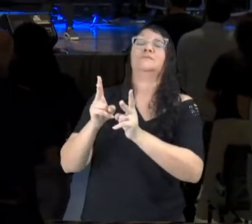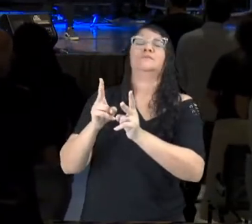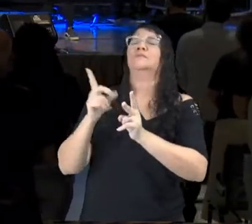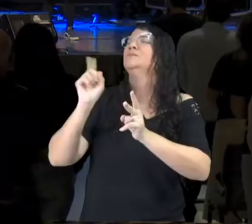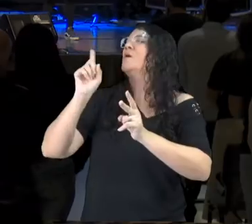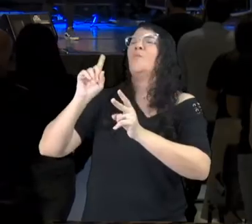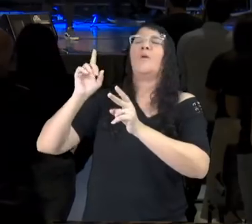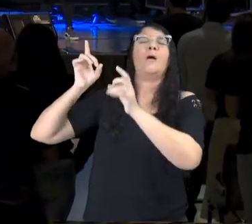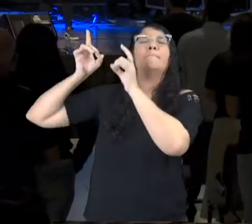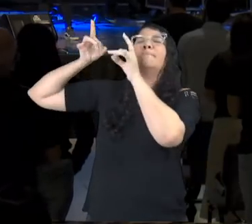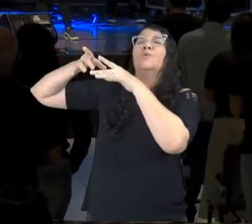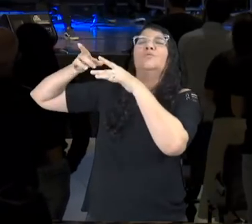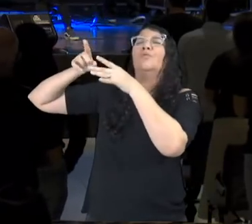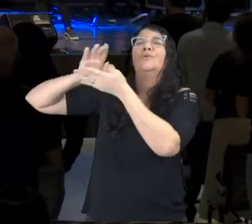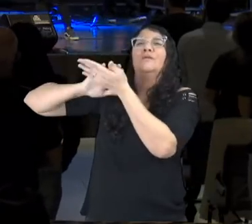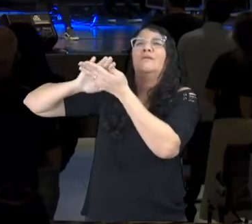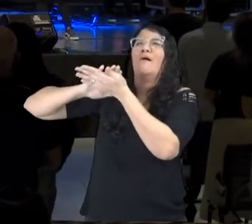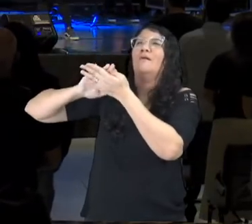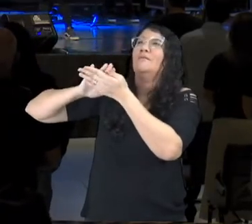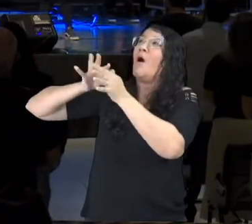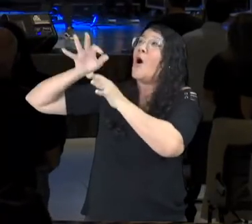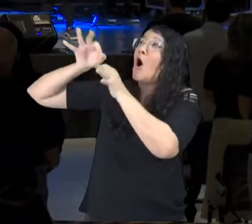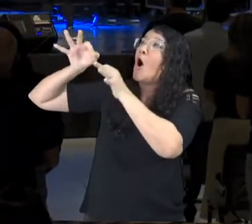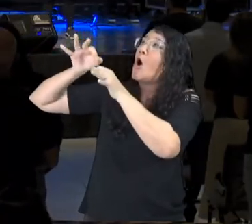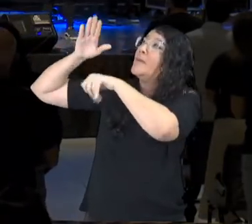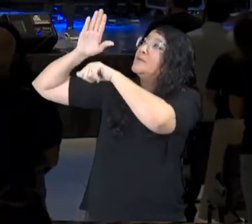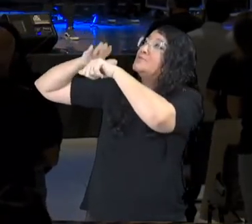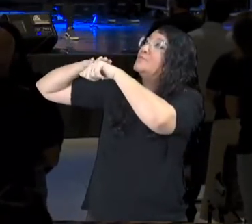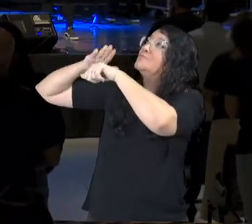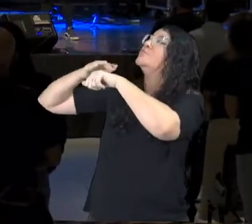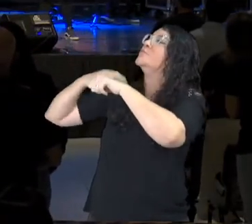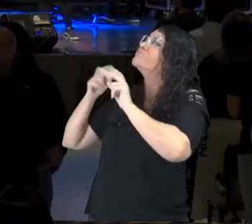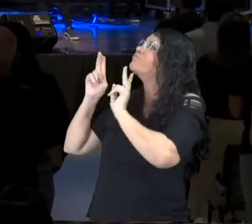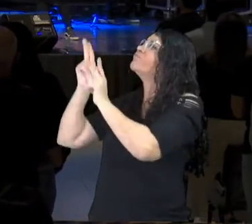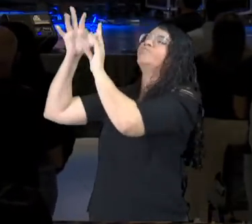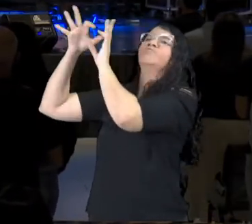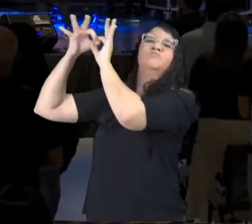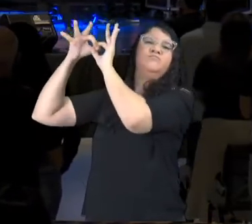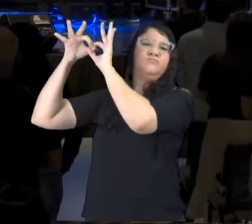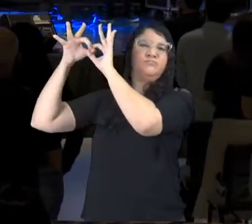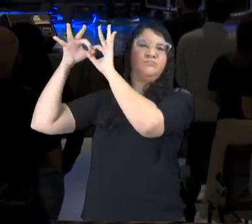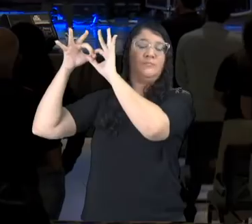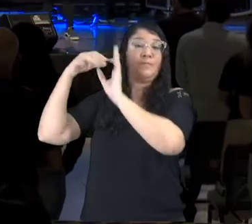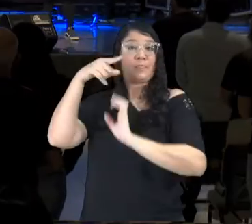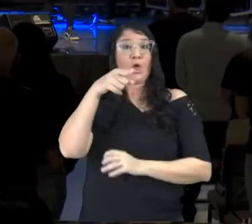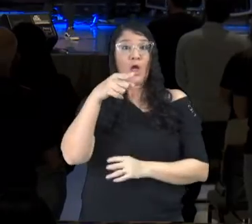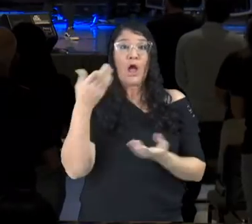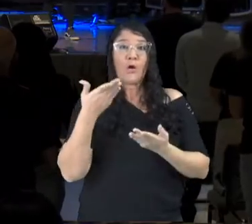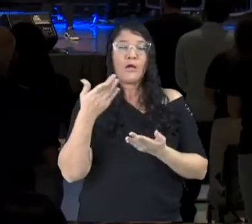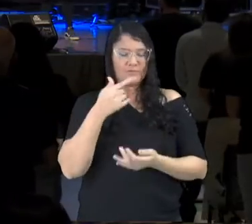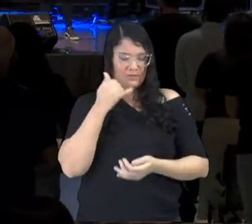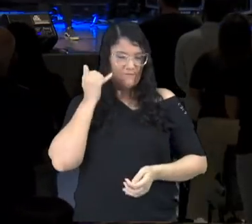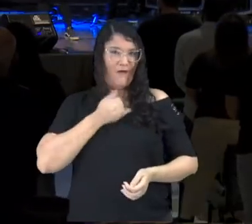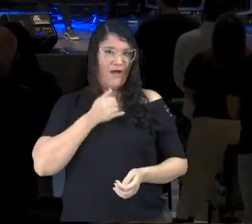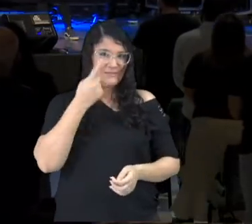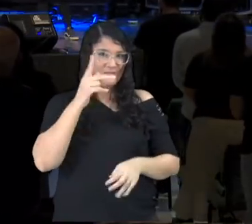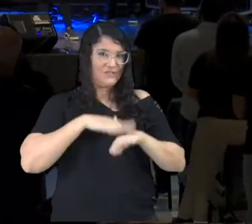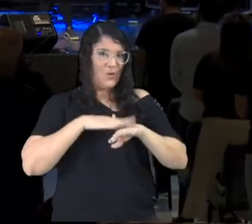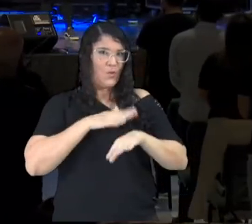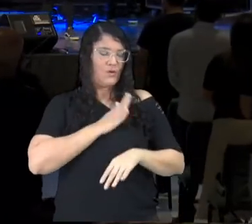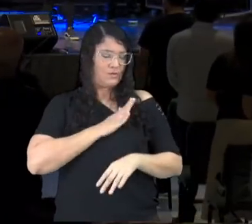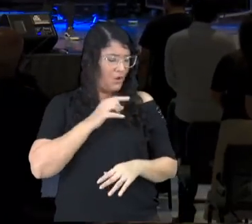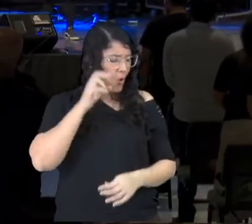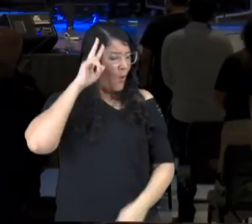mãos. Olha que convicção. Fecha o teu olho e fala para o teu coração: o